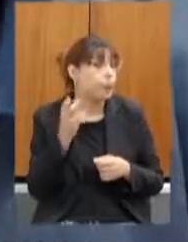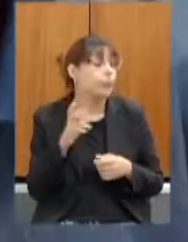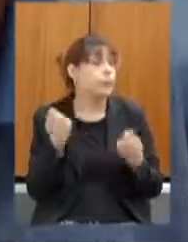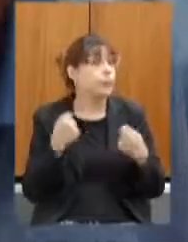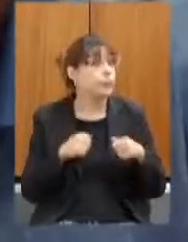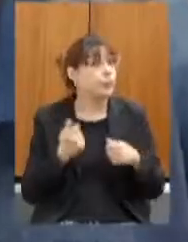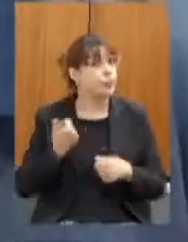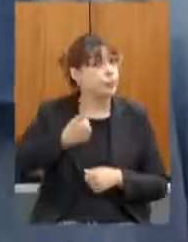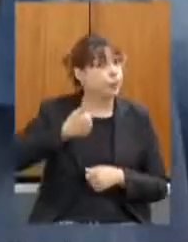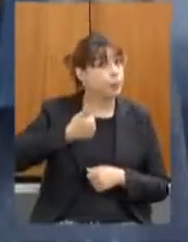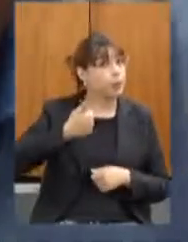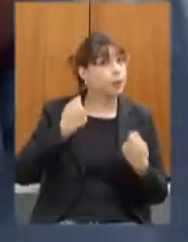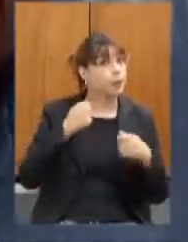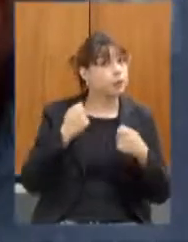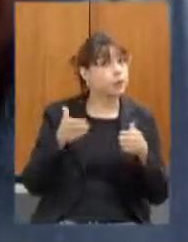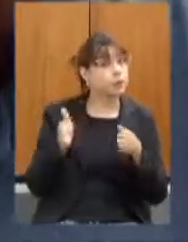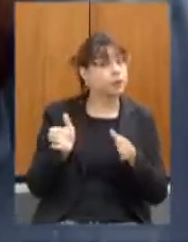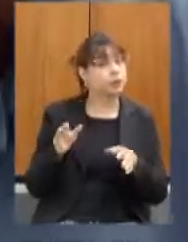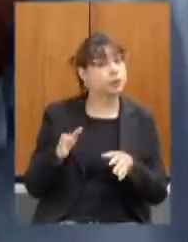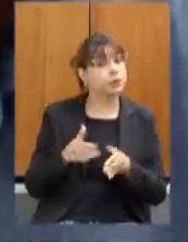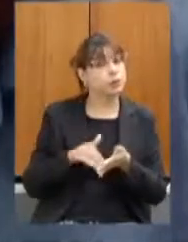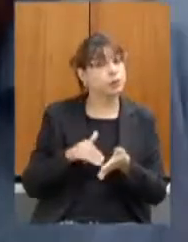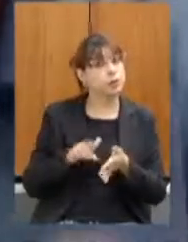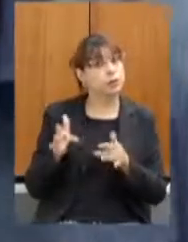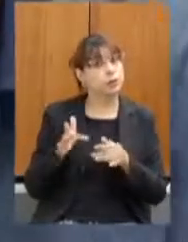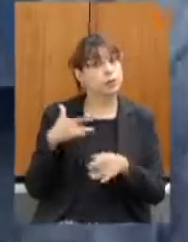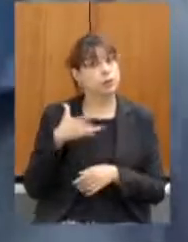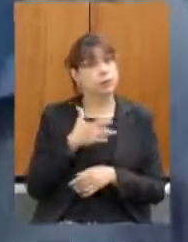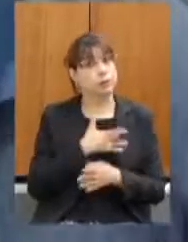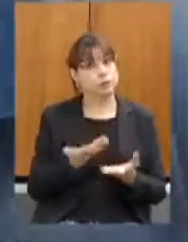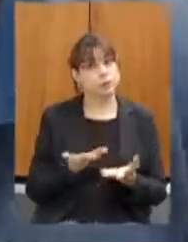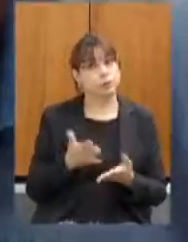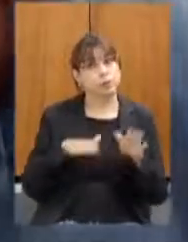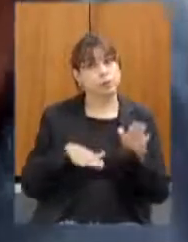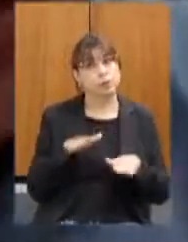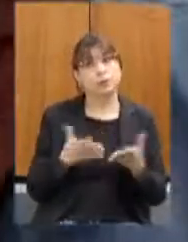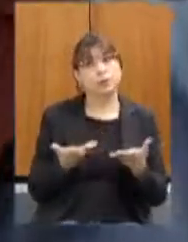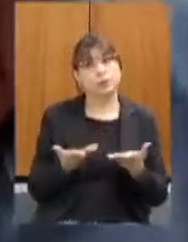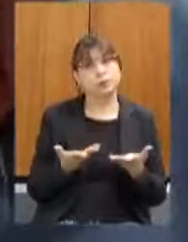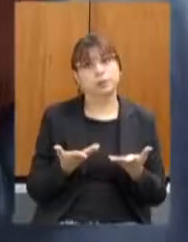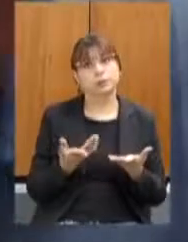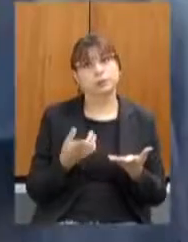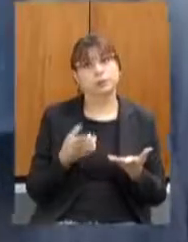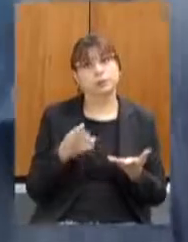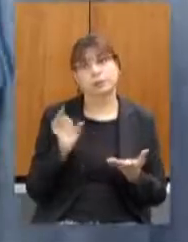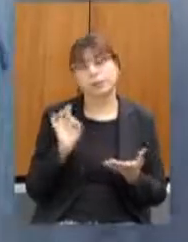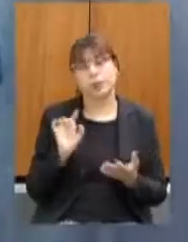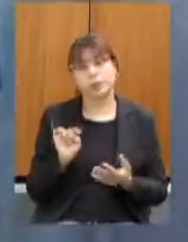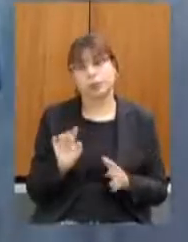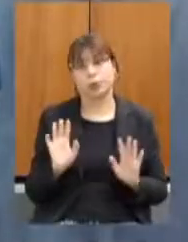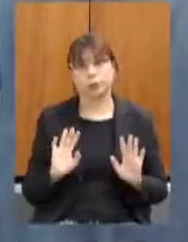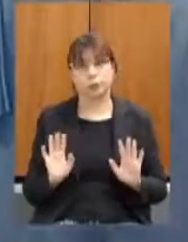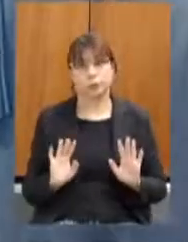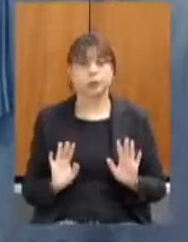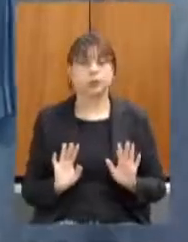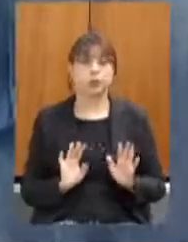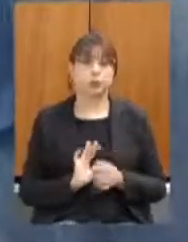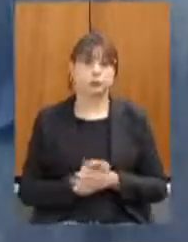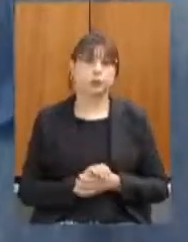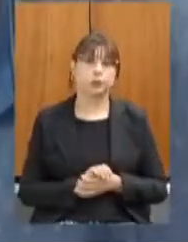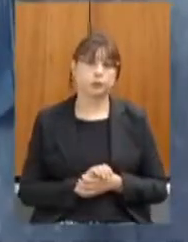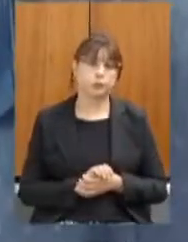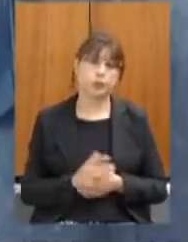mas eu sei que uma coisa se essa outra coisa gripezinha eu sei disso é um sorriso nosso